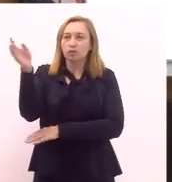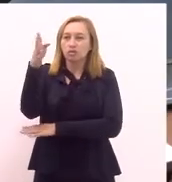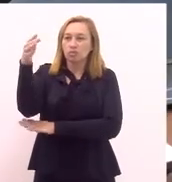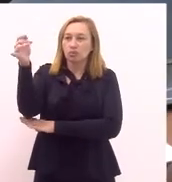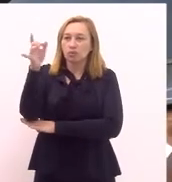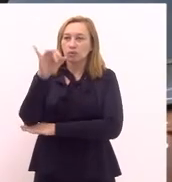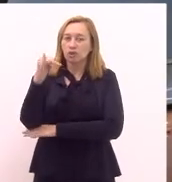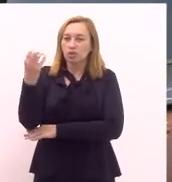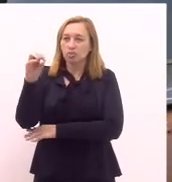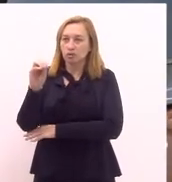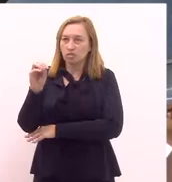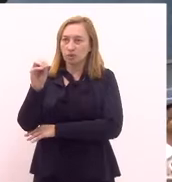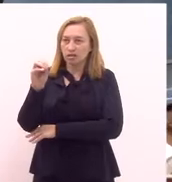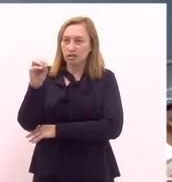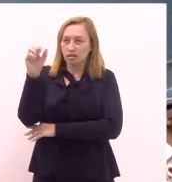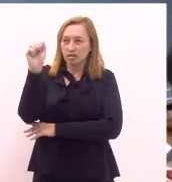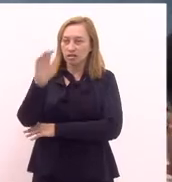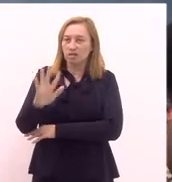nacional